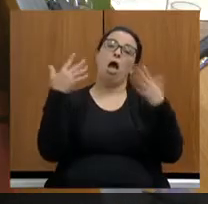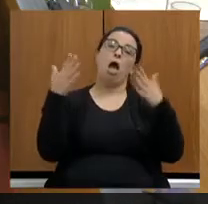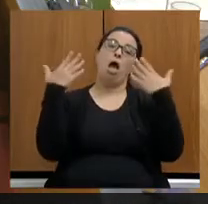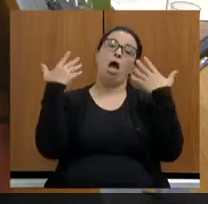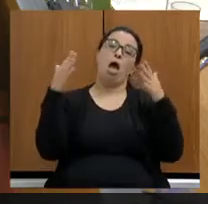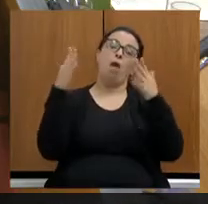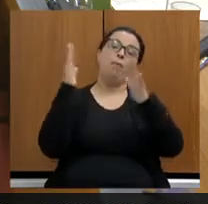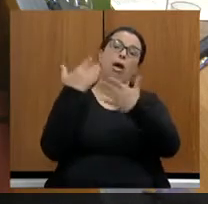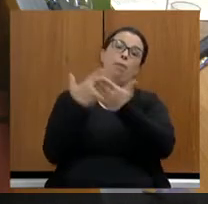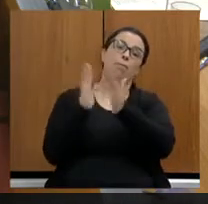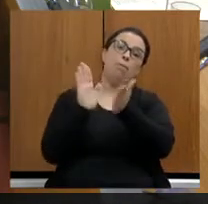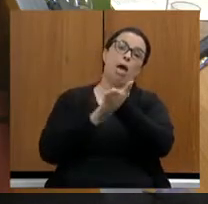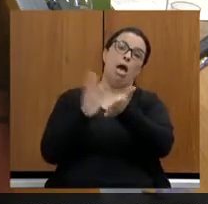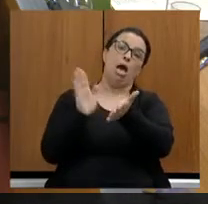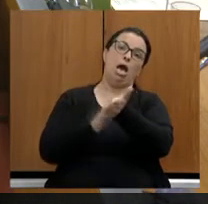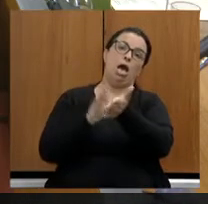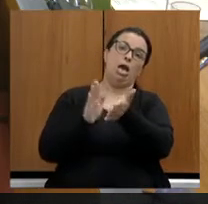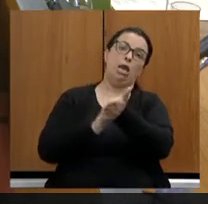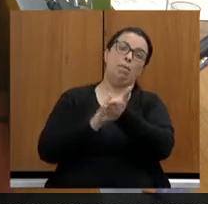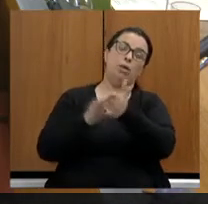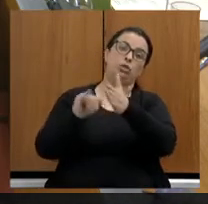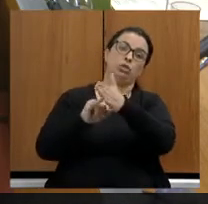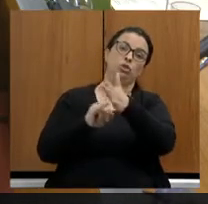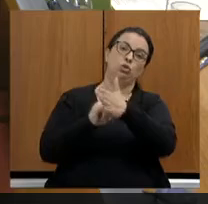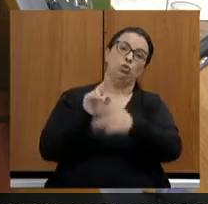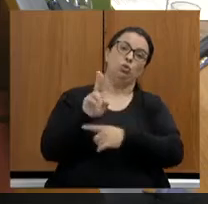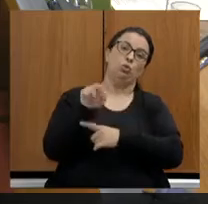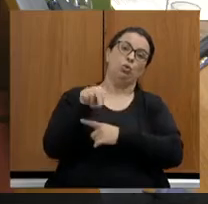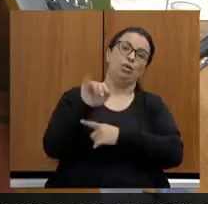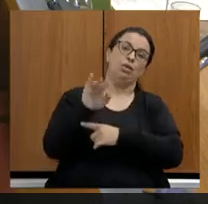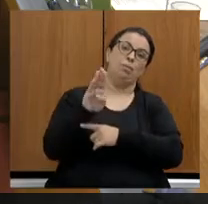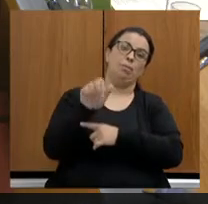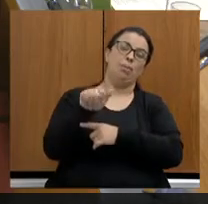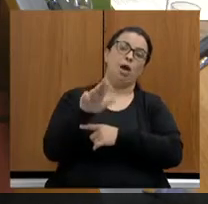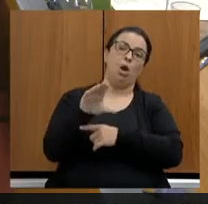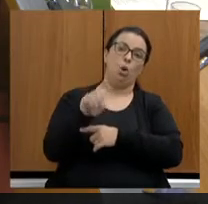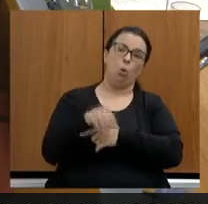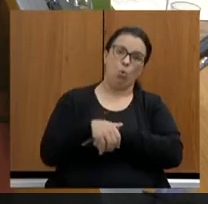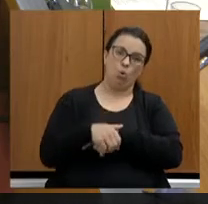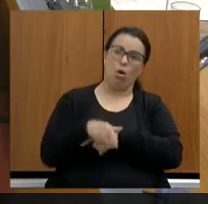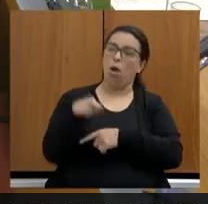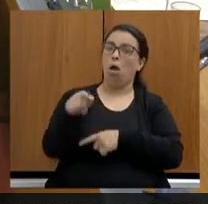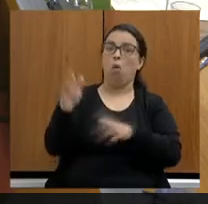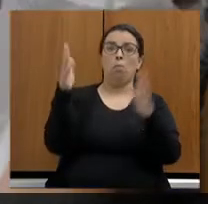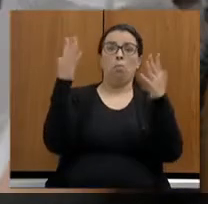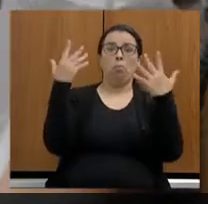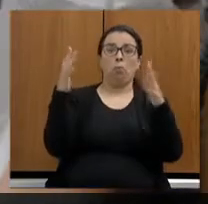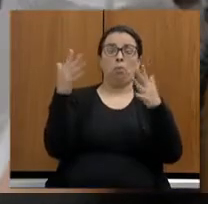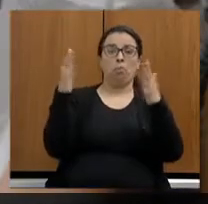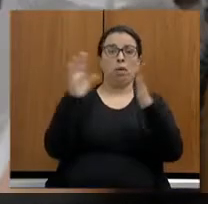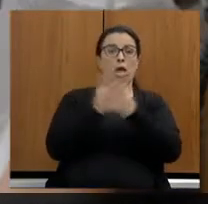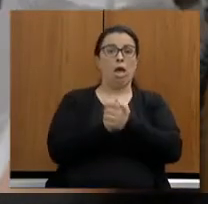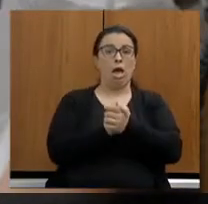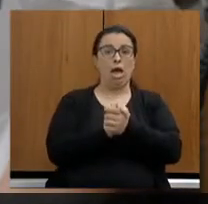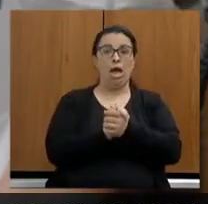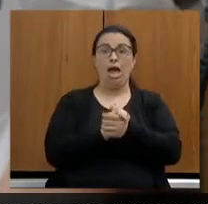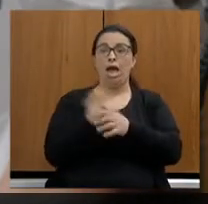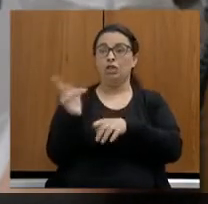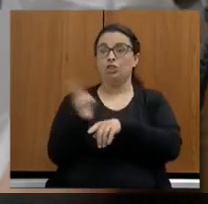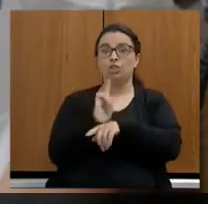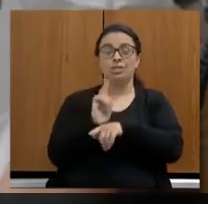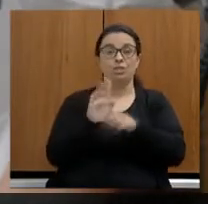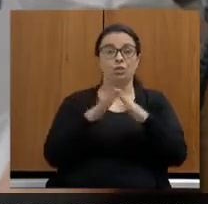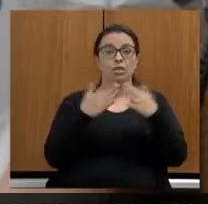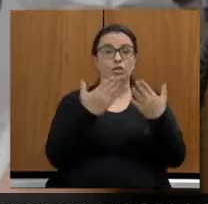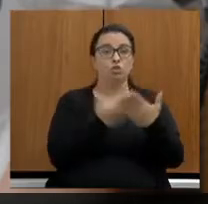Instituto Unibanco porque de um despreendimento né bebê tá gestão da escola tá na mão do Unibanco